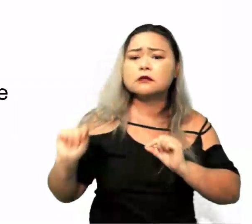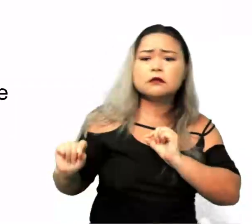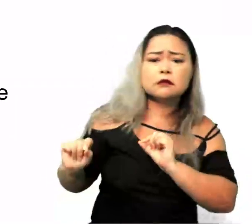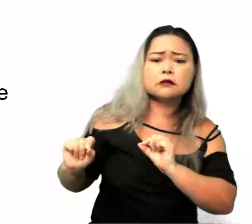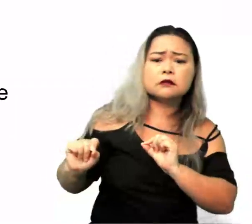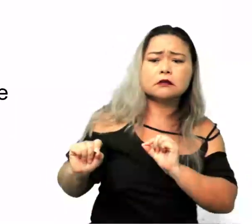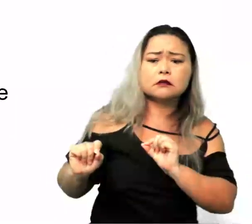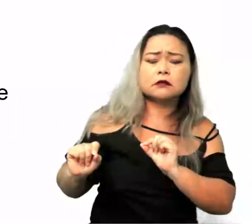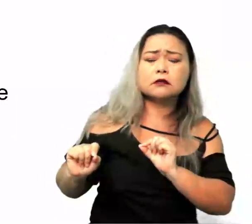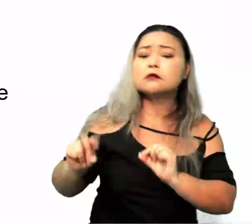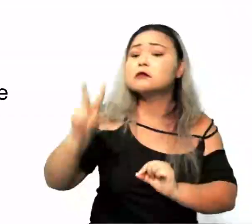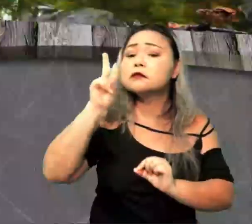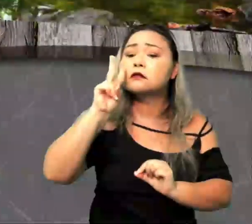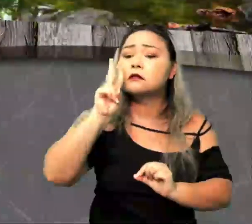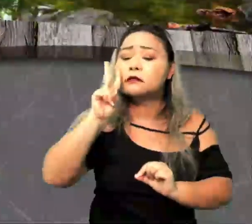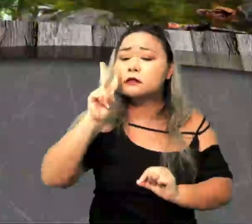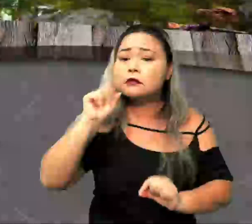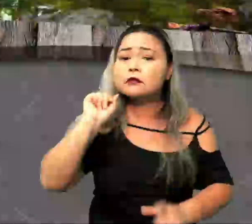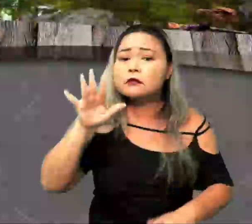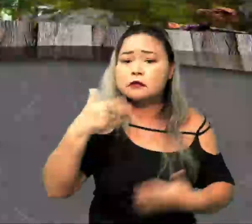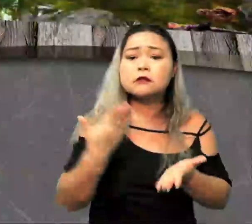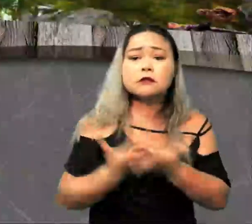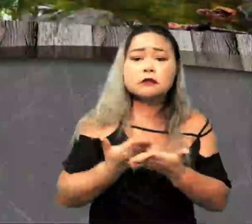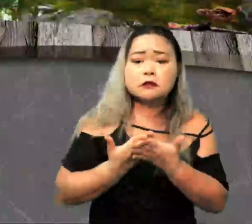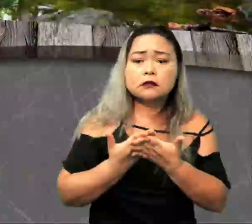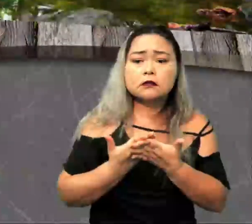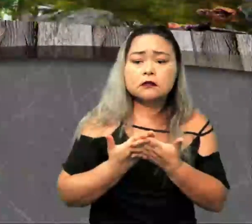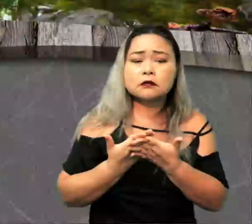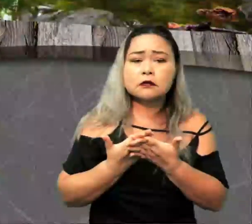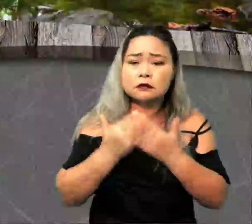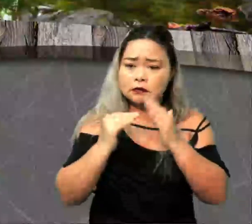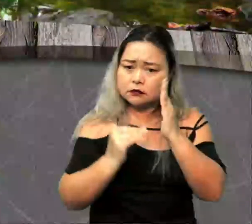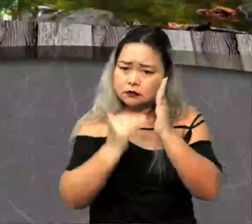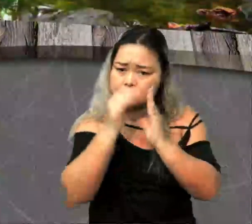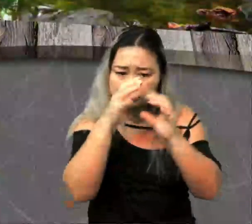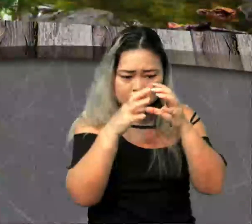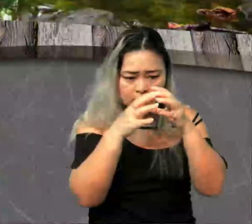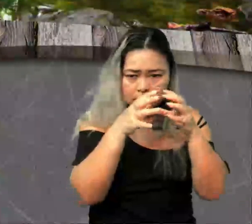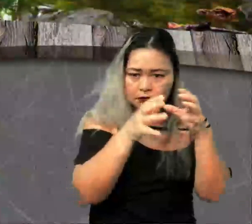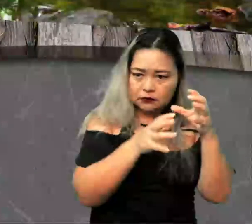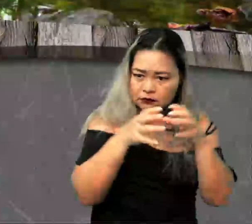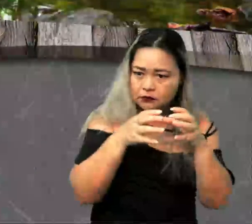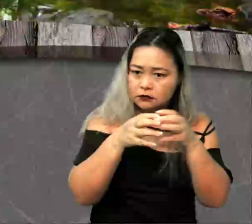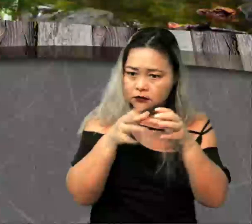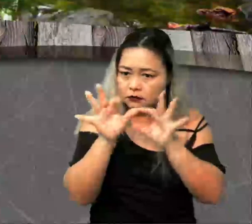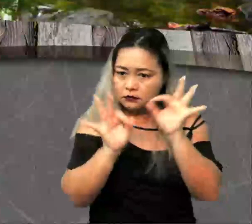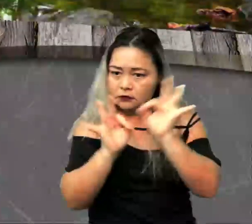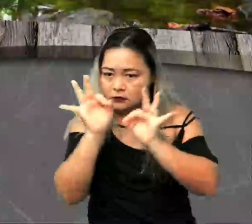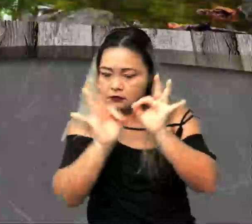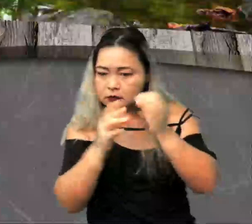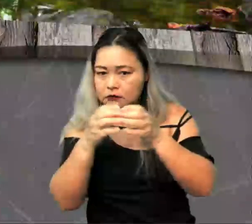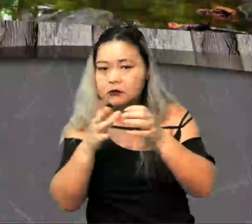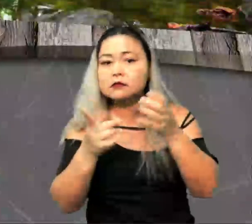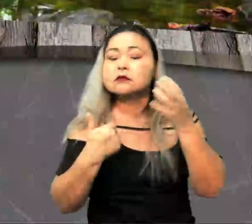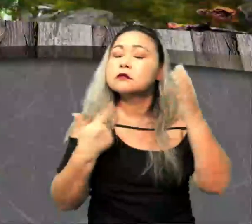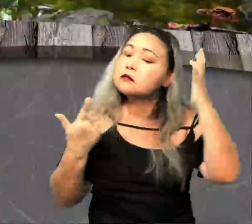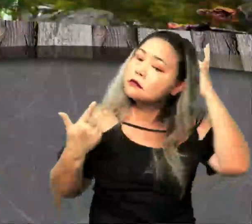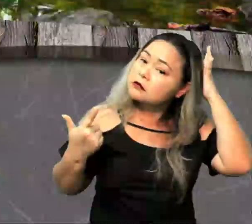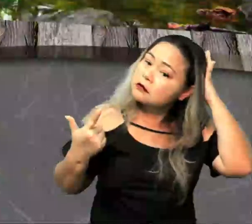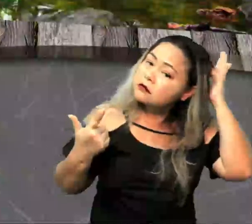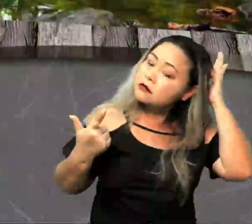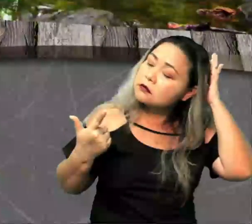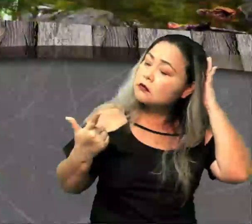gente? Lembram que nós tivemos uma aula sobre os níveis de organização dos seres vivos, não é? A gente viu lá